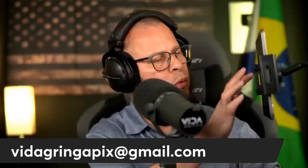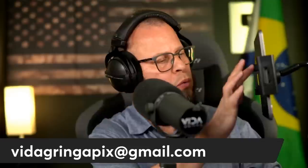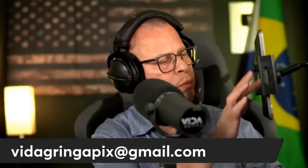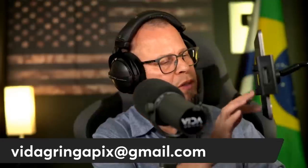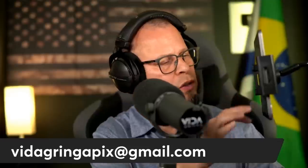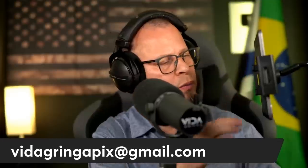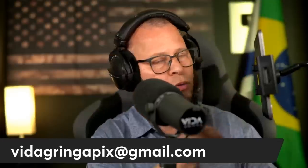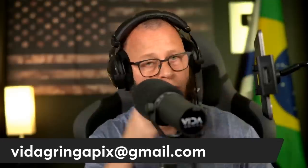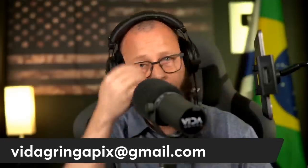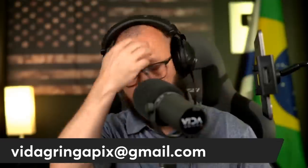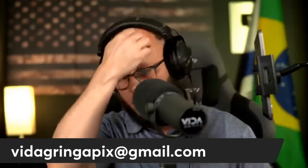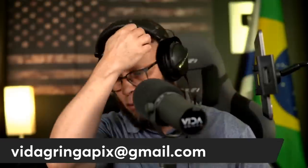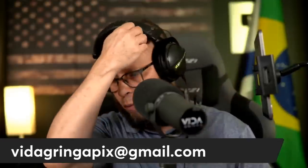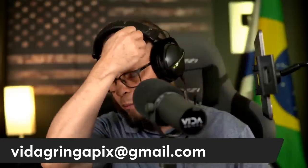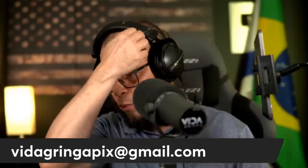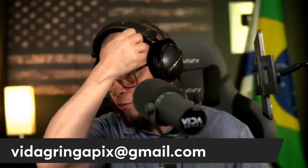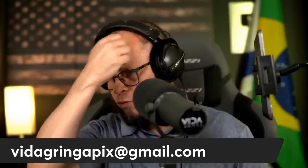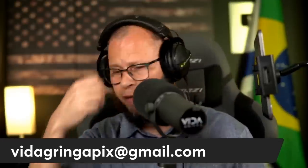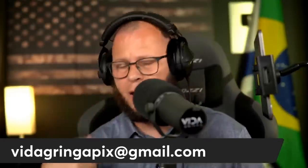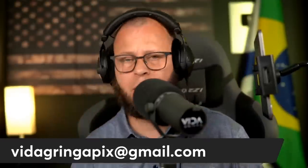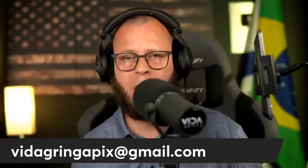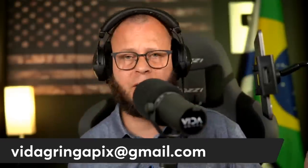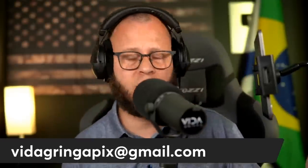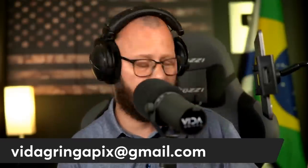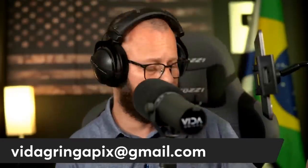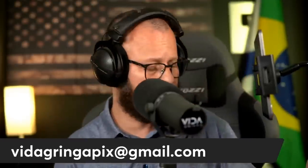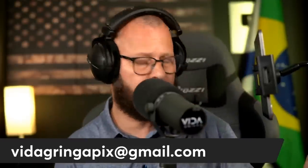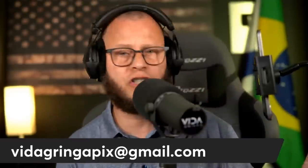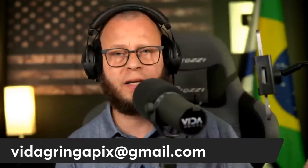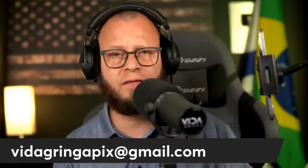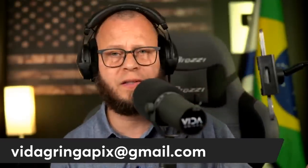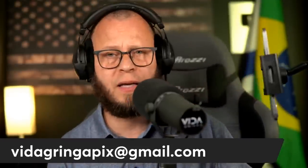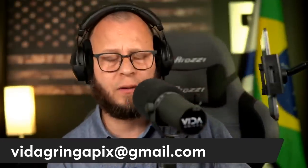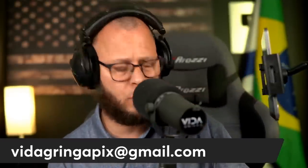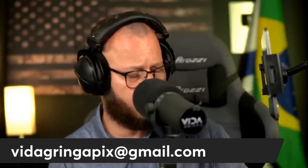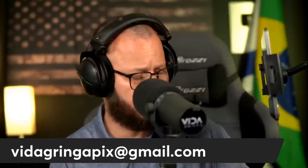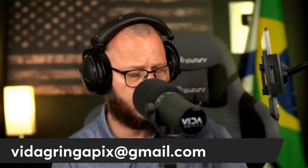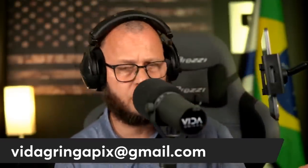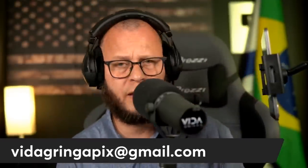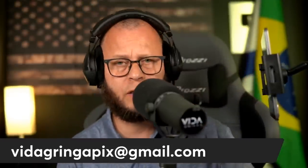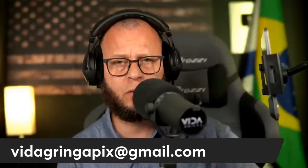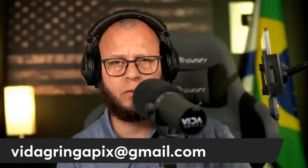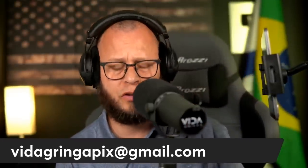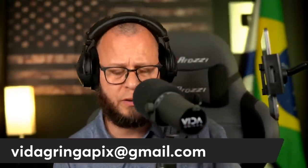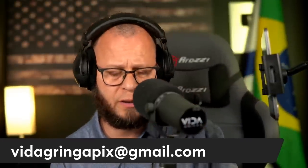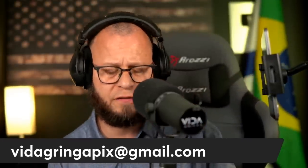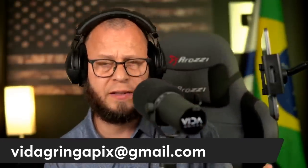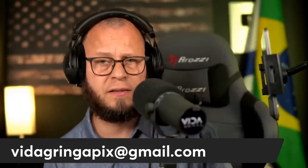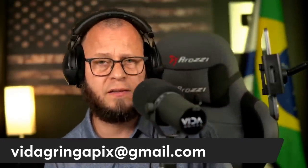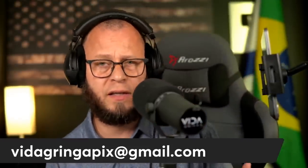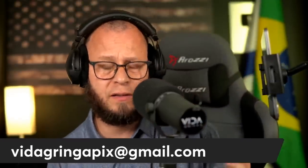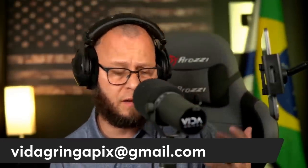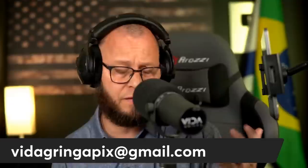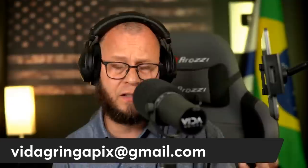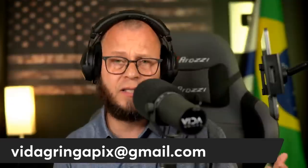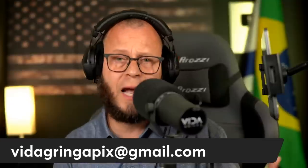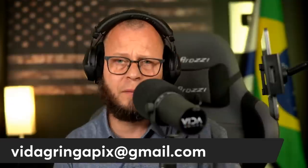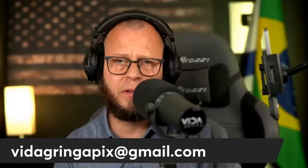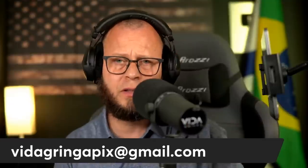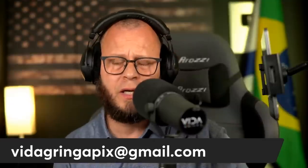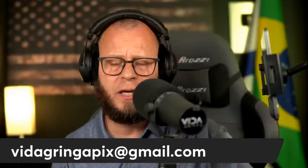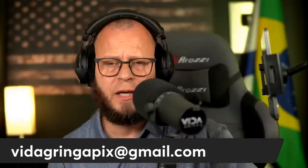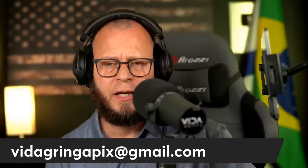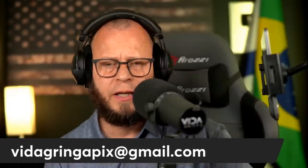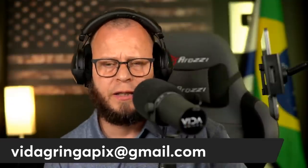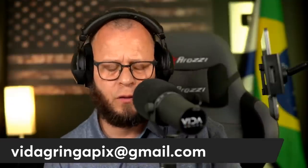do presidente bolsonaro né um povo desarmado sempre será escravizado quando ela fala de tecnologia ela fala de ciência ela fala de